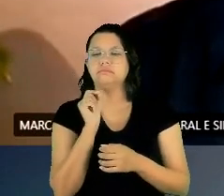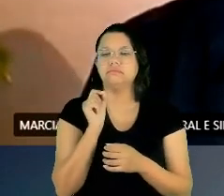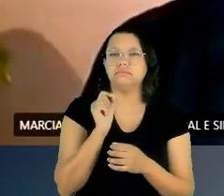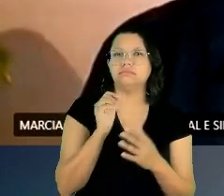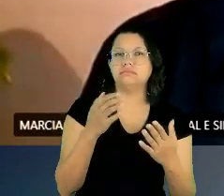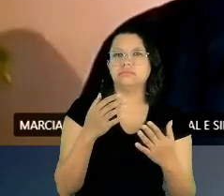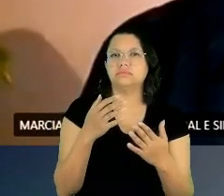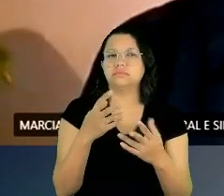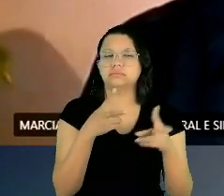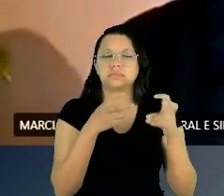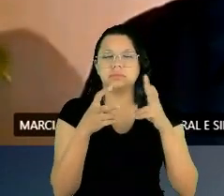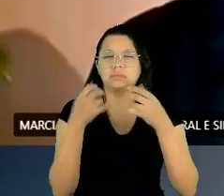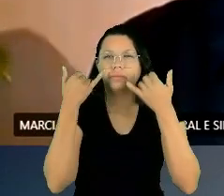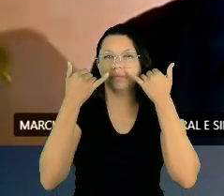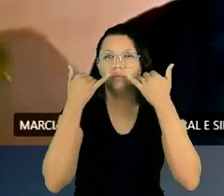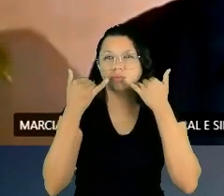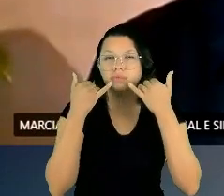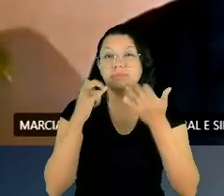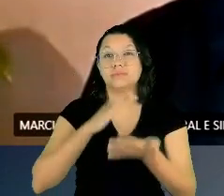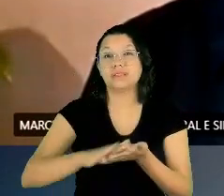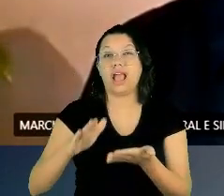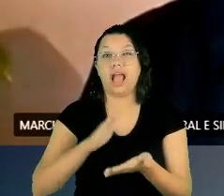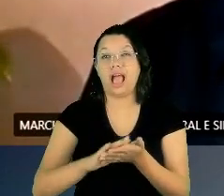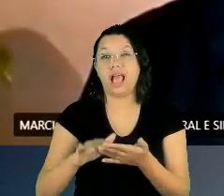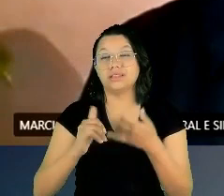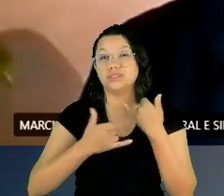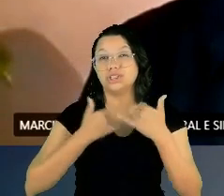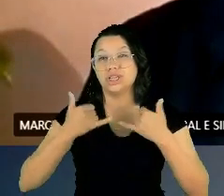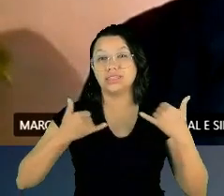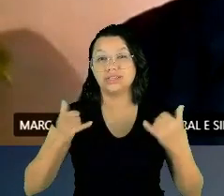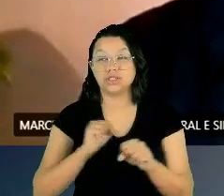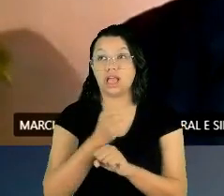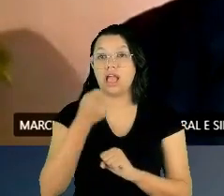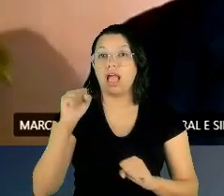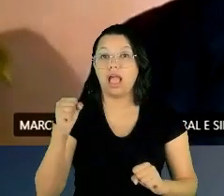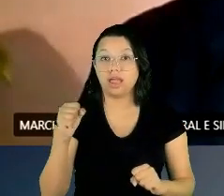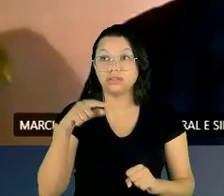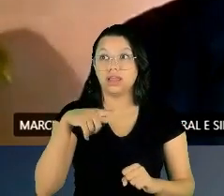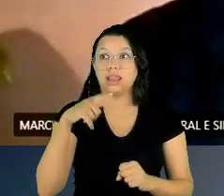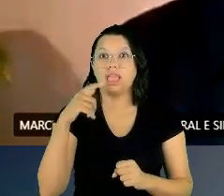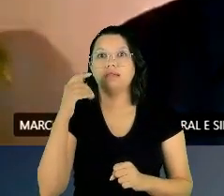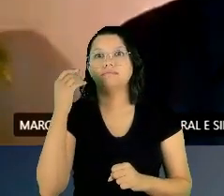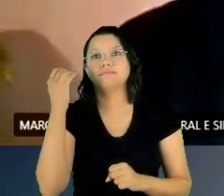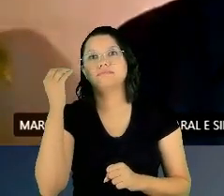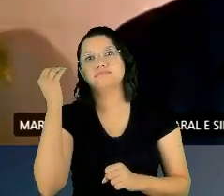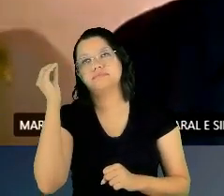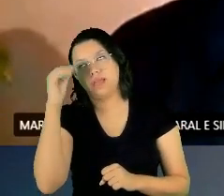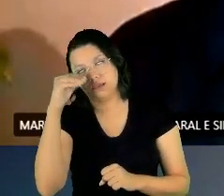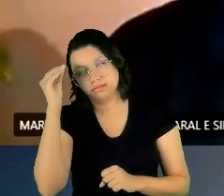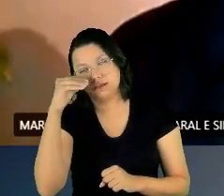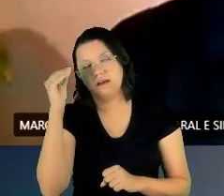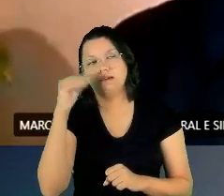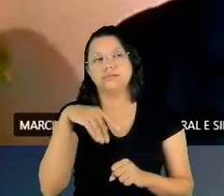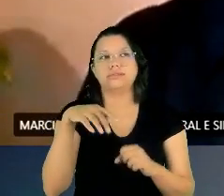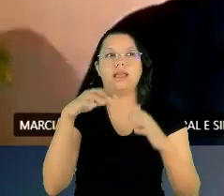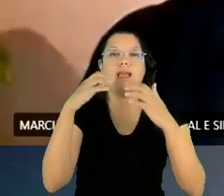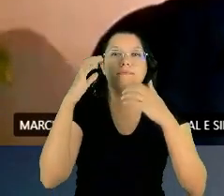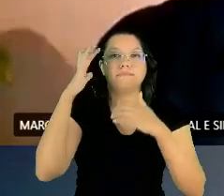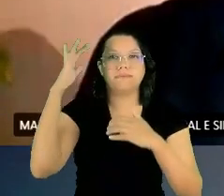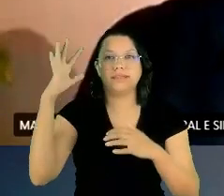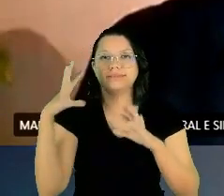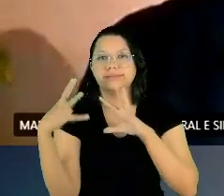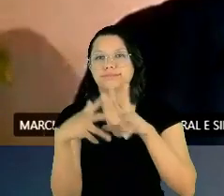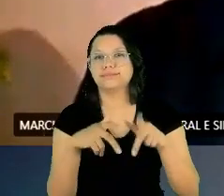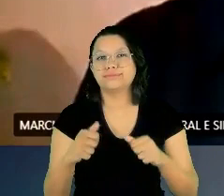desconfiando do outro e monitorando dados é um gasto energético muito grande. Nosso cérebro é econômico. Vide a preguiça que ele tem de fazer a gente